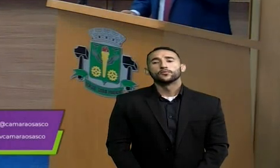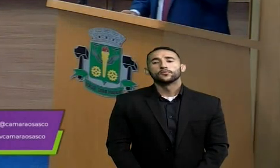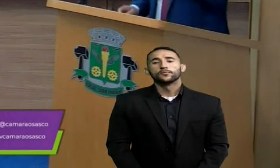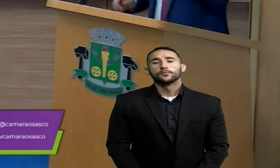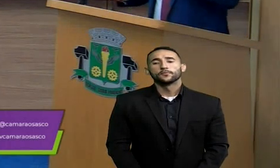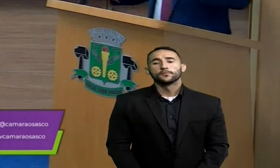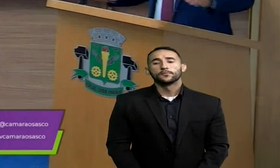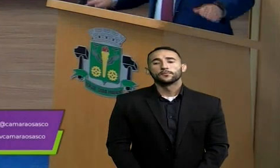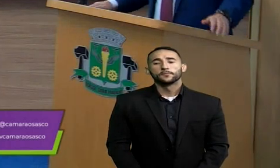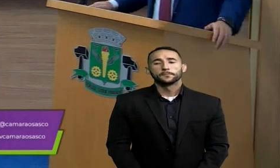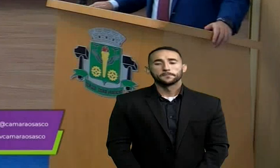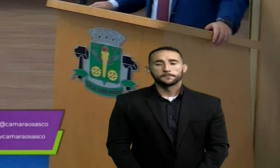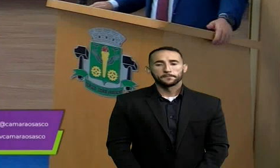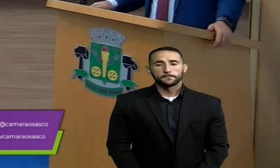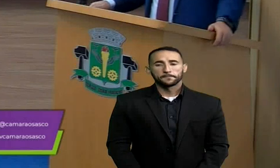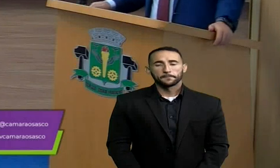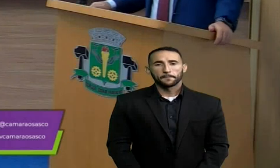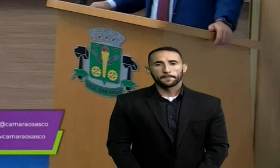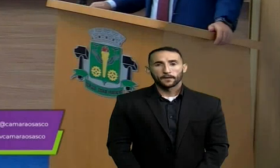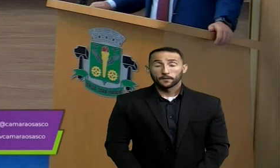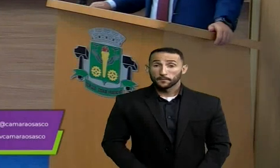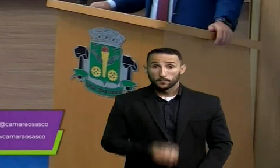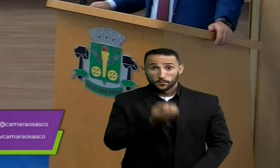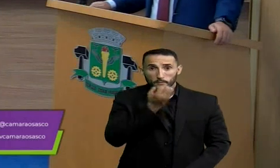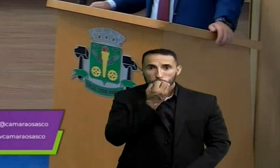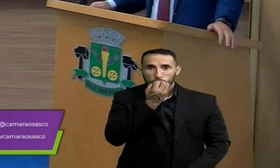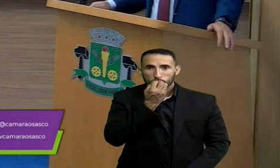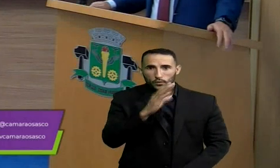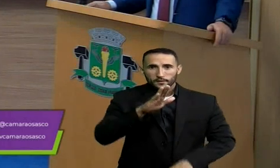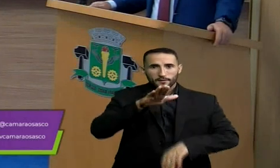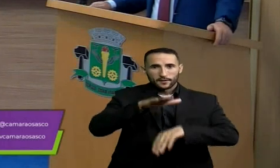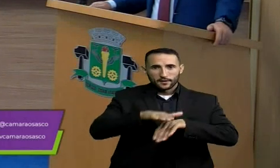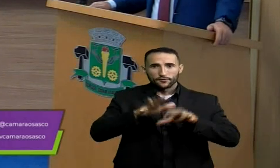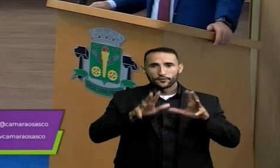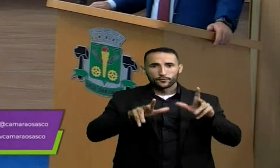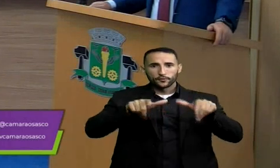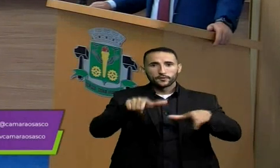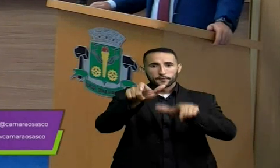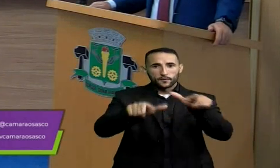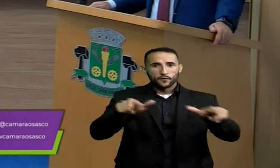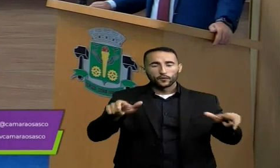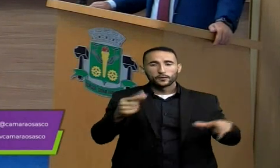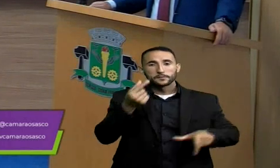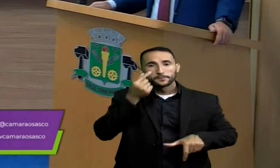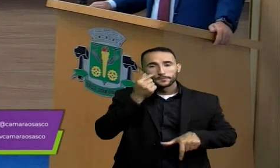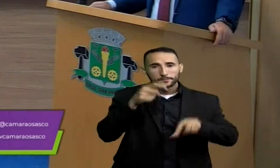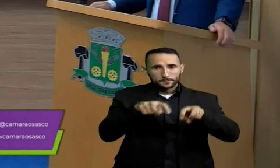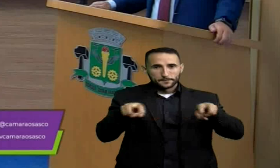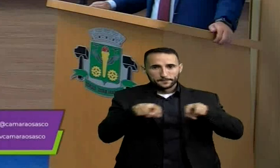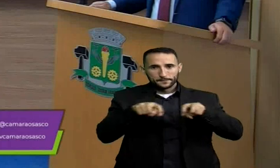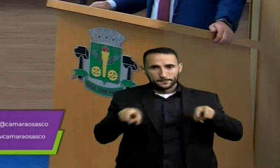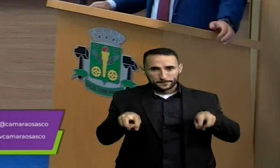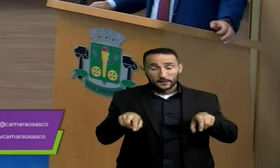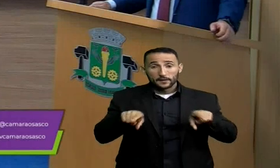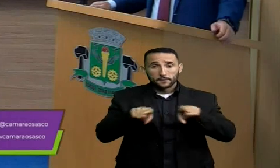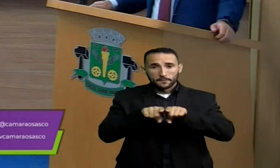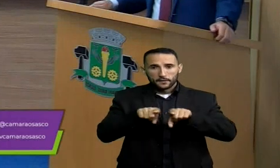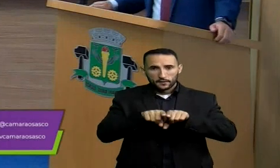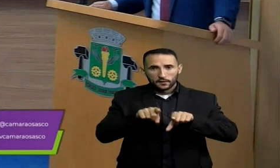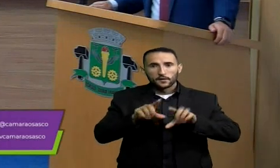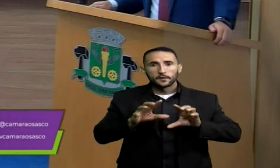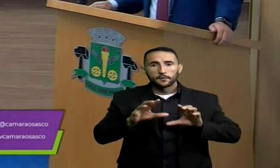minutos muito boa tarde a todos que estão aí no plenário Boa tarde TV Câmara todos aqueles que estão